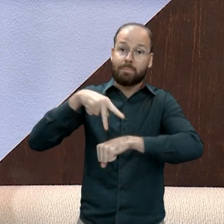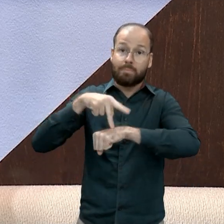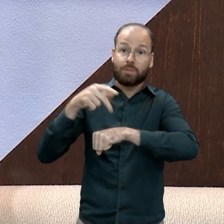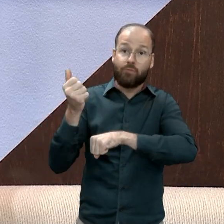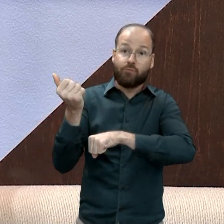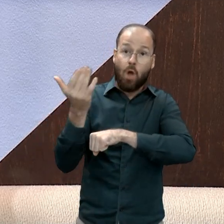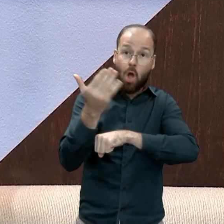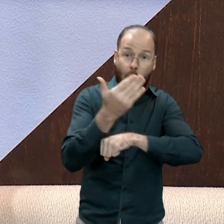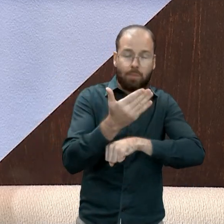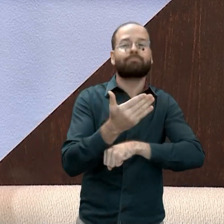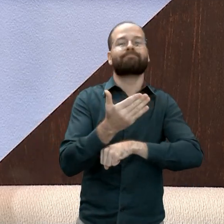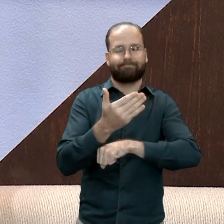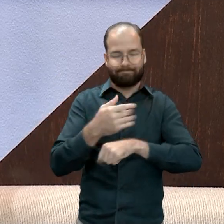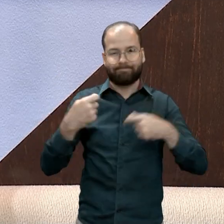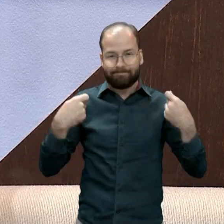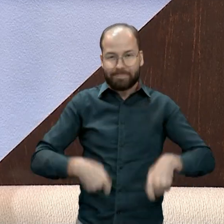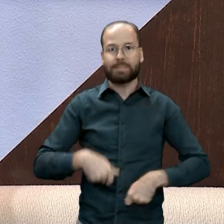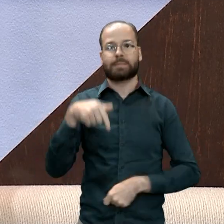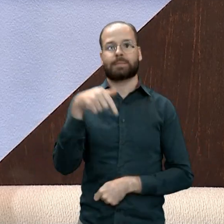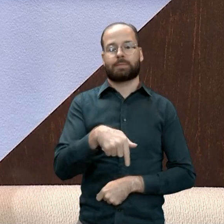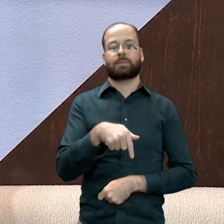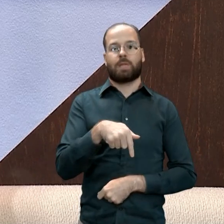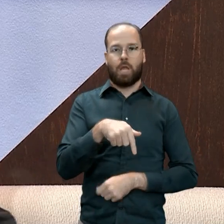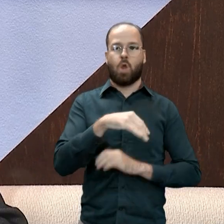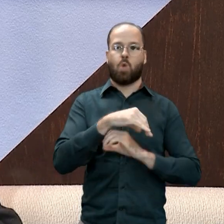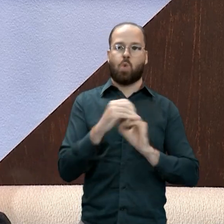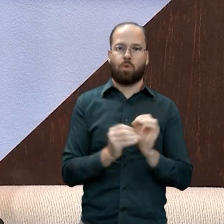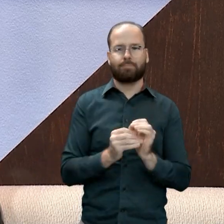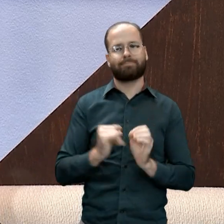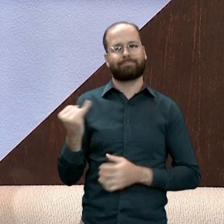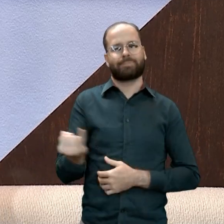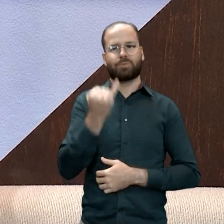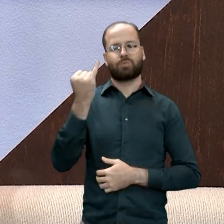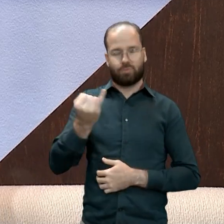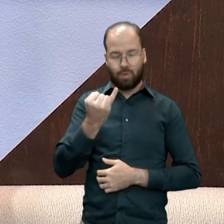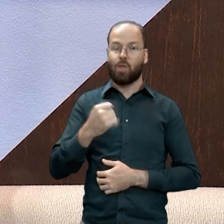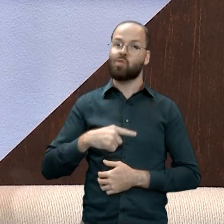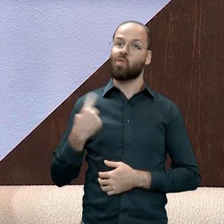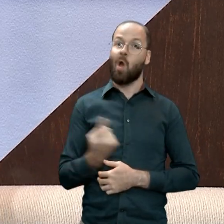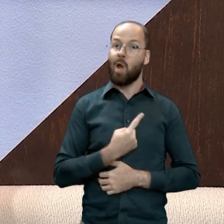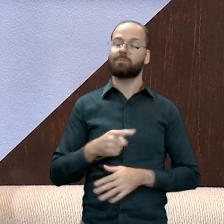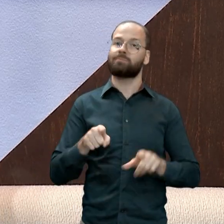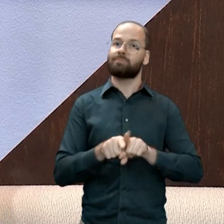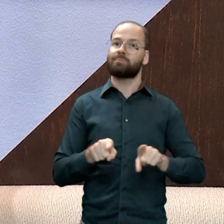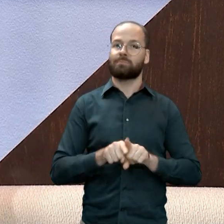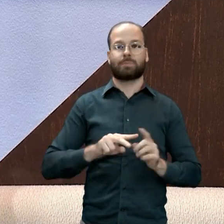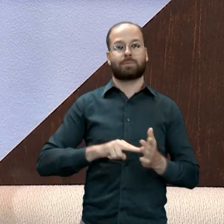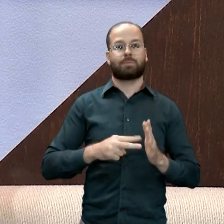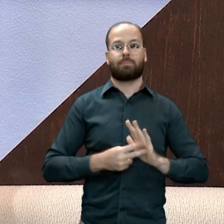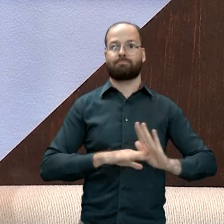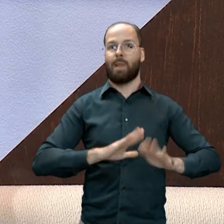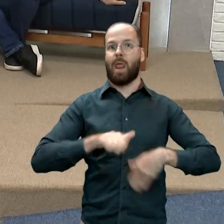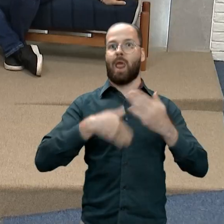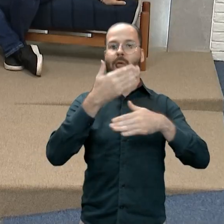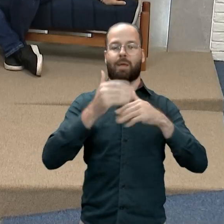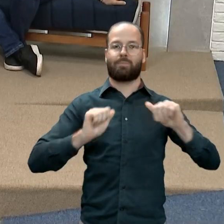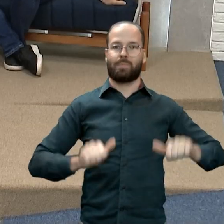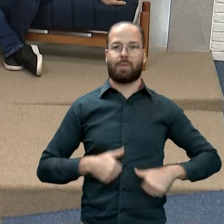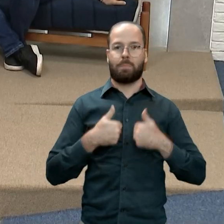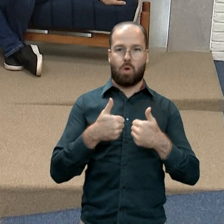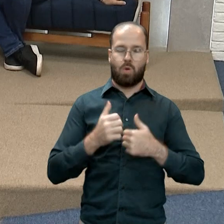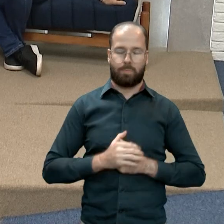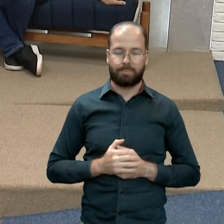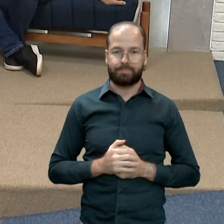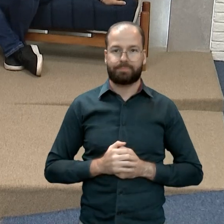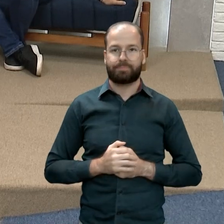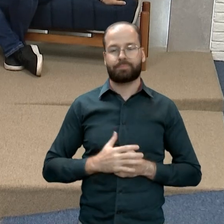mesmo, veementemente pela universidade, como forma da gente se transformar. Sabendo de profissionais assim tão capacitados aqui dentro